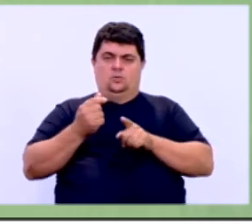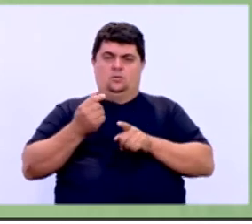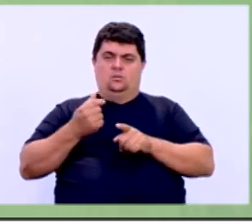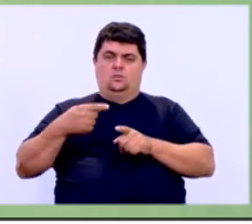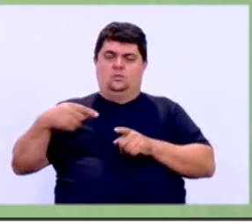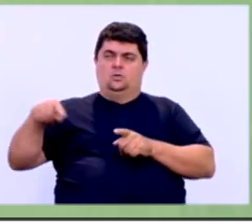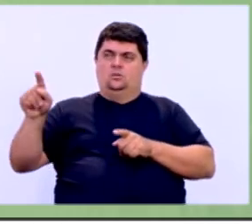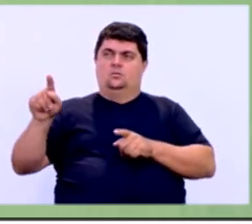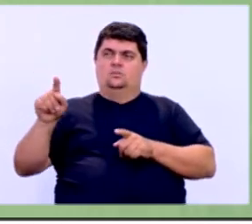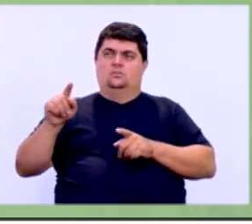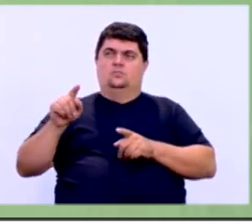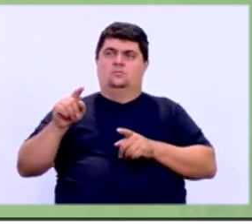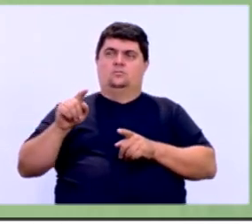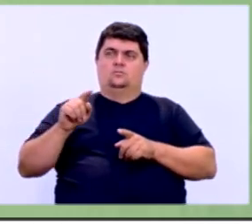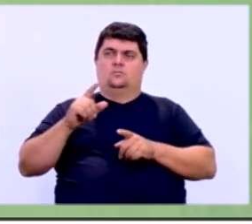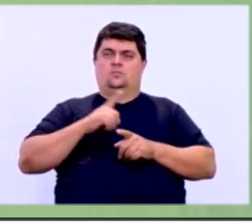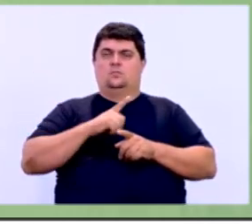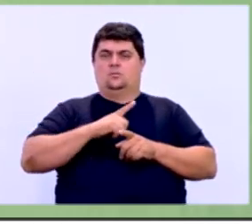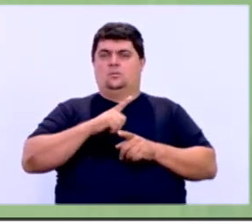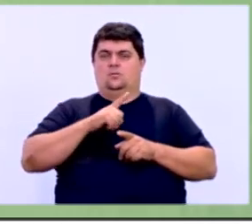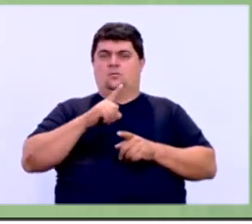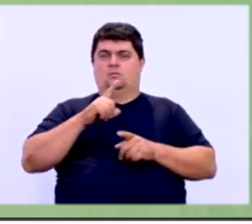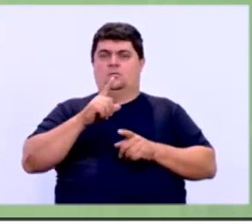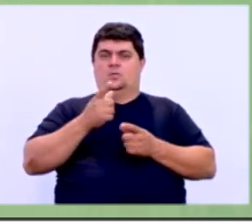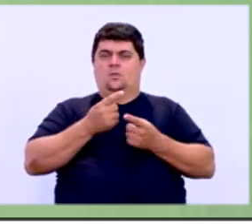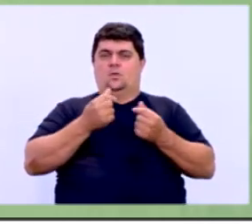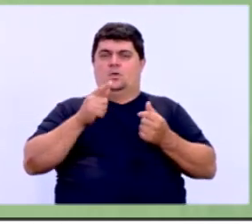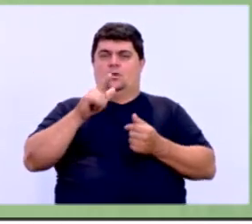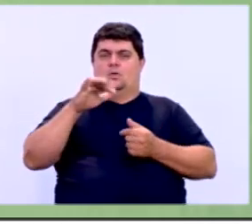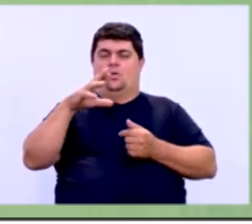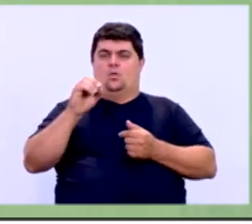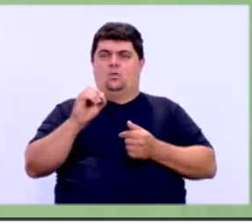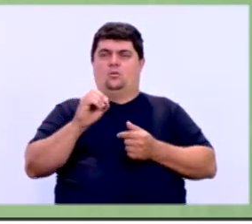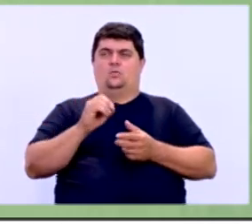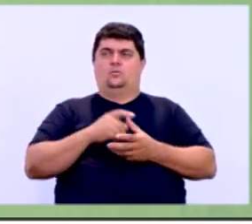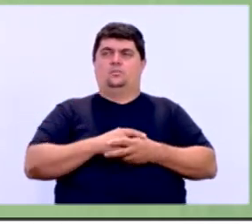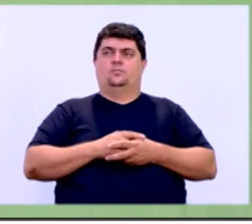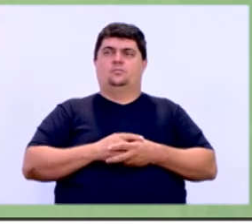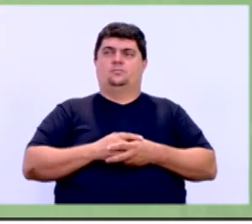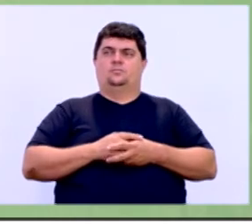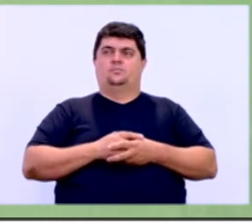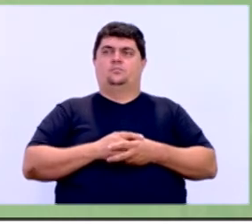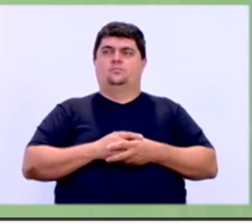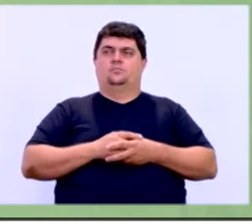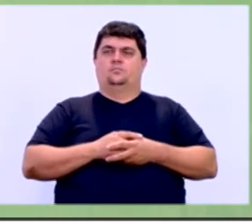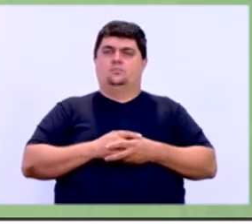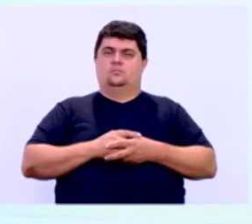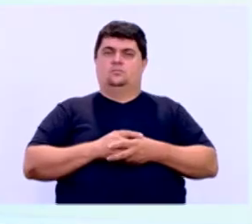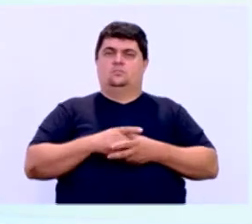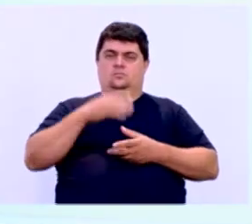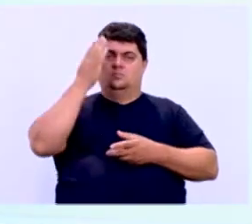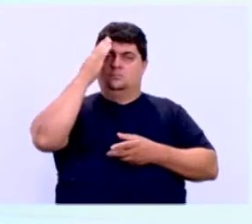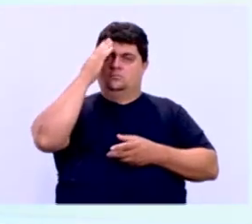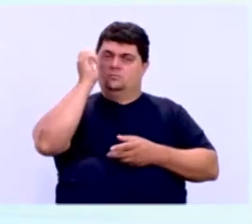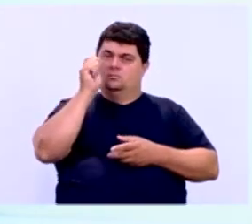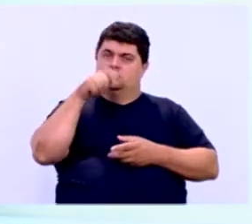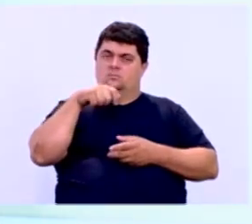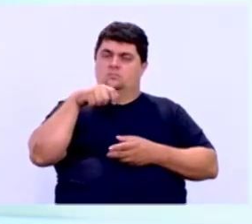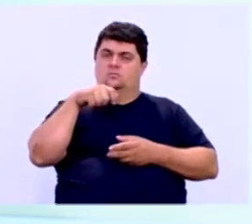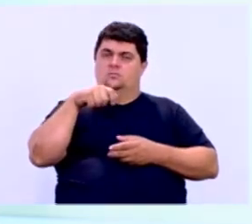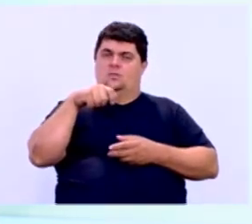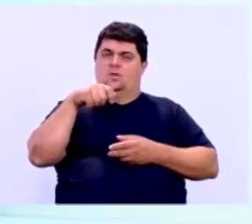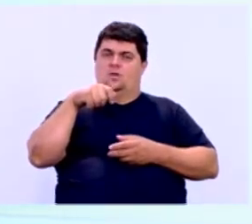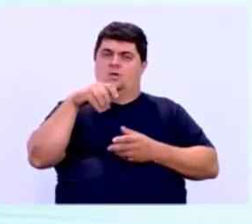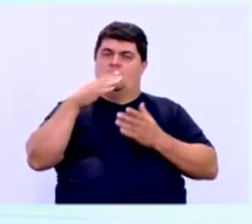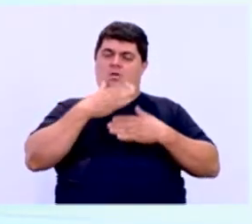meu passivo, né? O que me sobra eu tenho de lucro, né? Espero que vocês tenham entendido essa questão. Uma questão